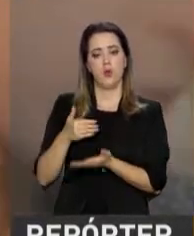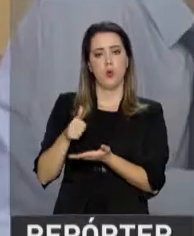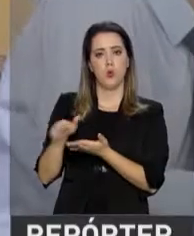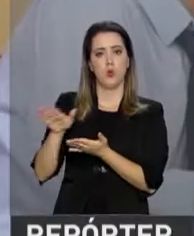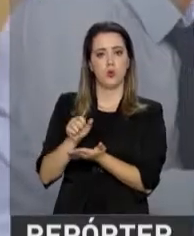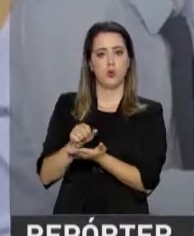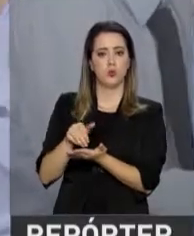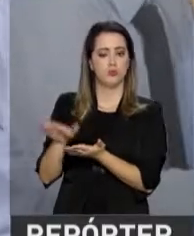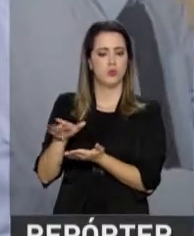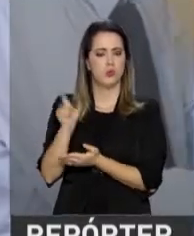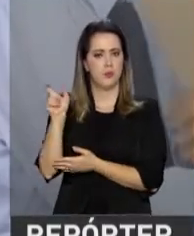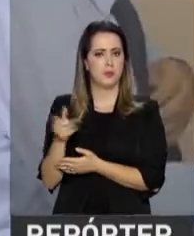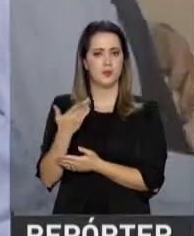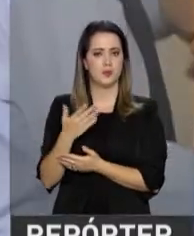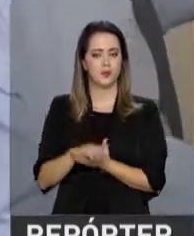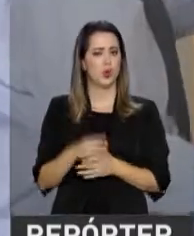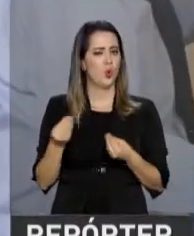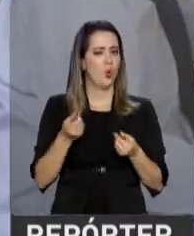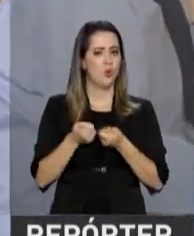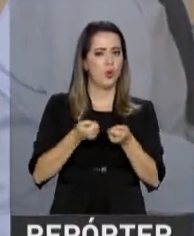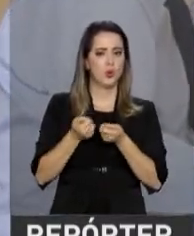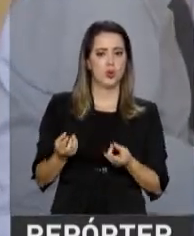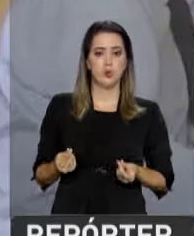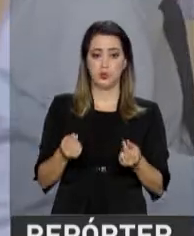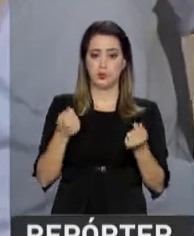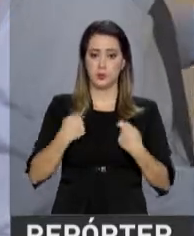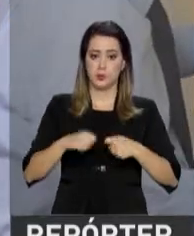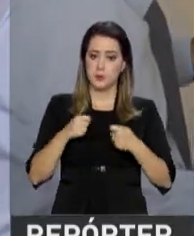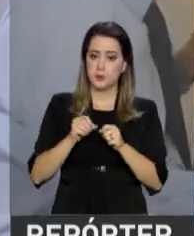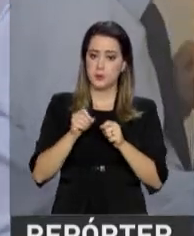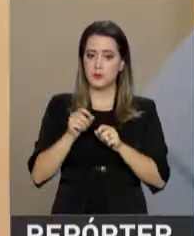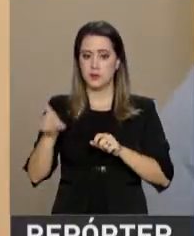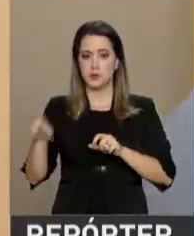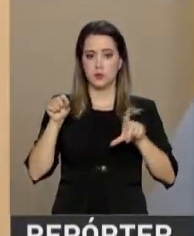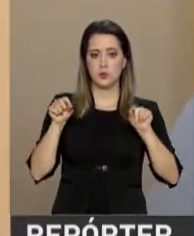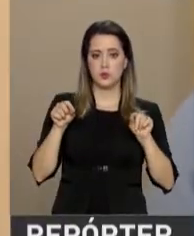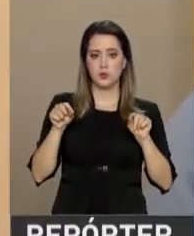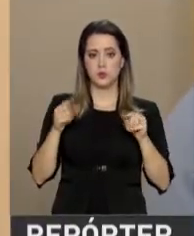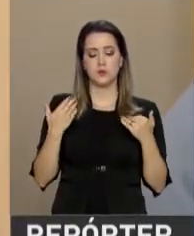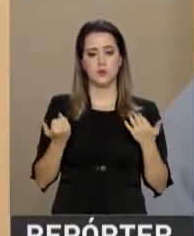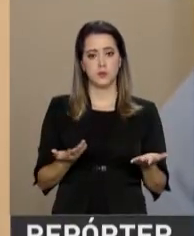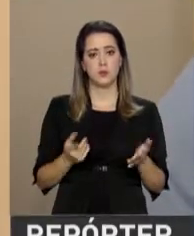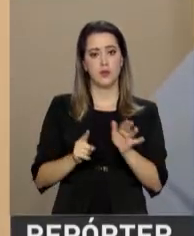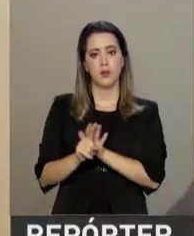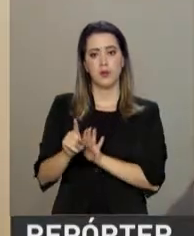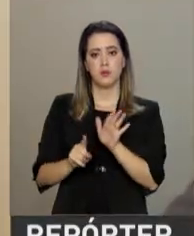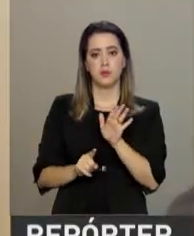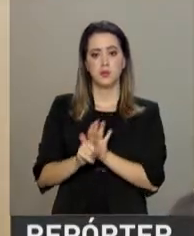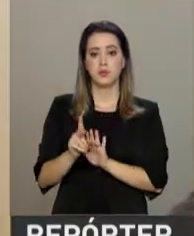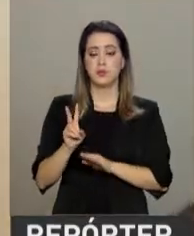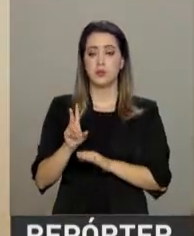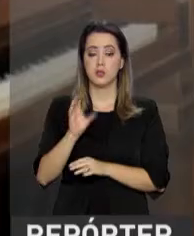casa para não estourar o orçamento das famílias precisam fazer escolhas uma pesquisa do serviço de proteção